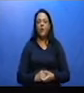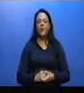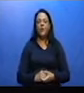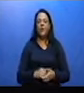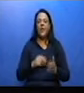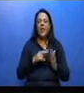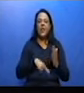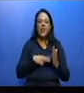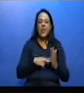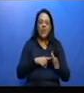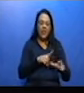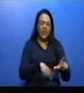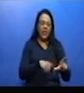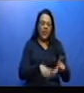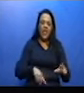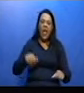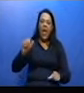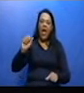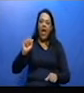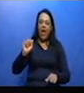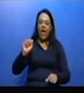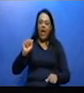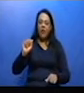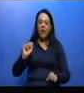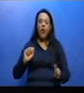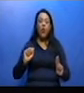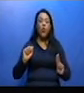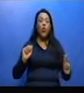Letra A, nomeie o estado que você